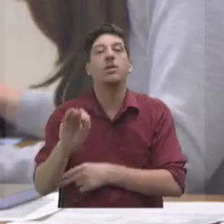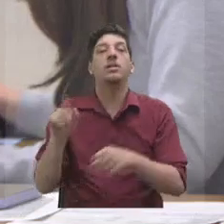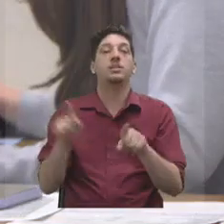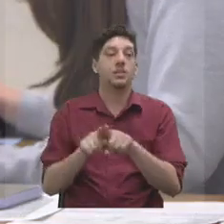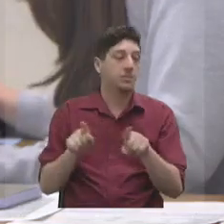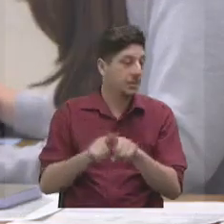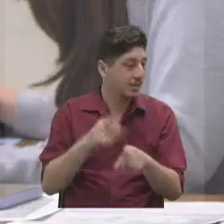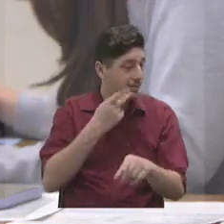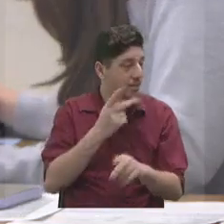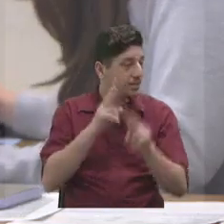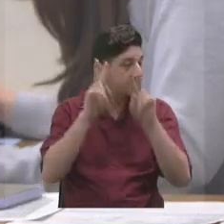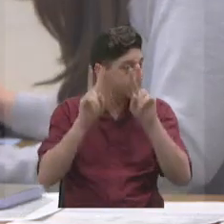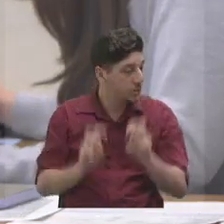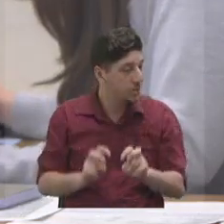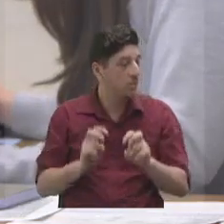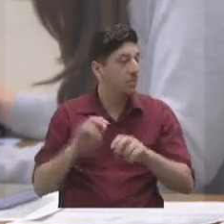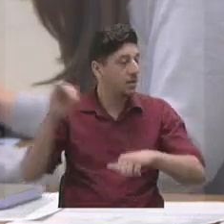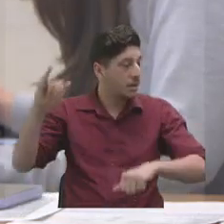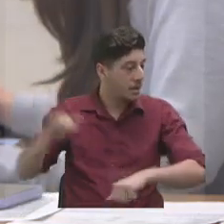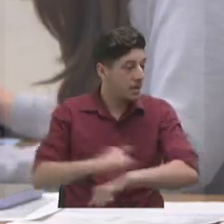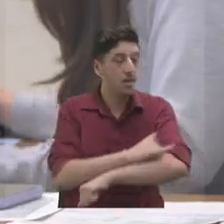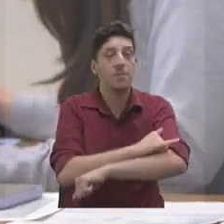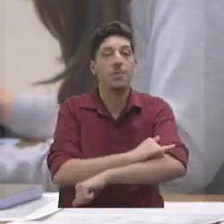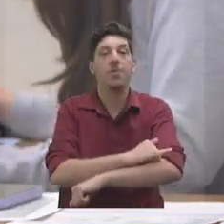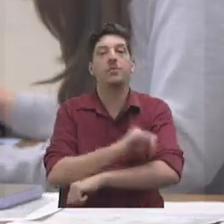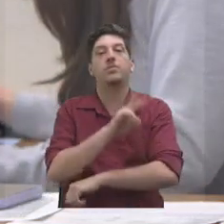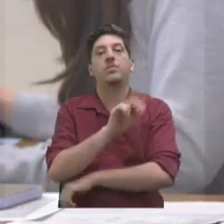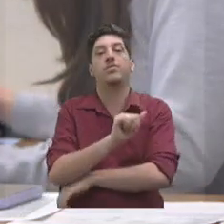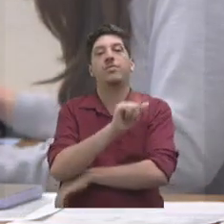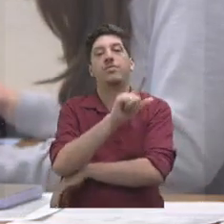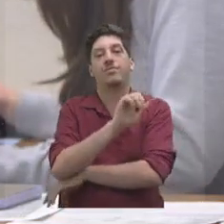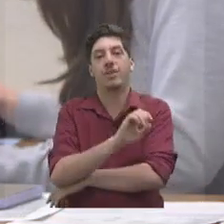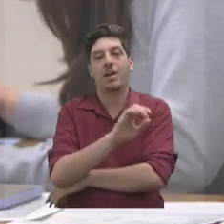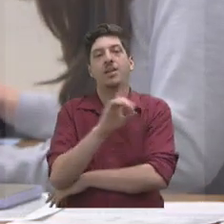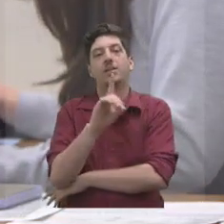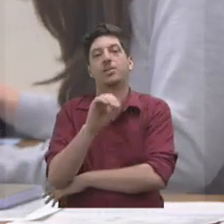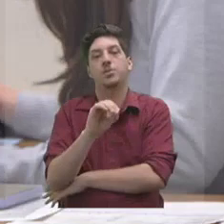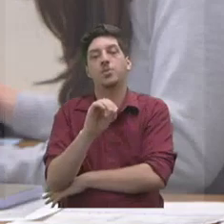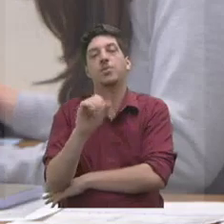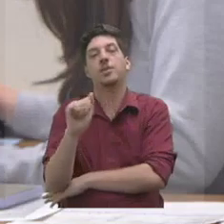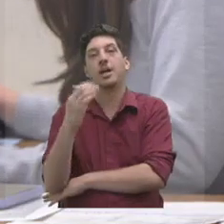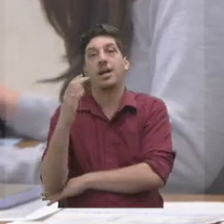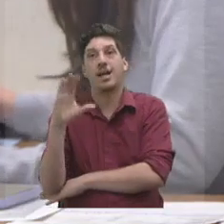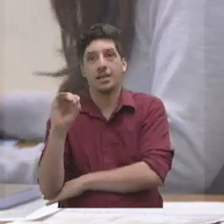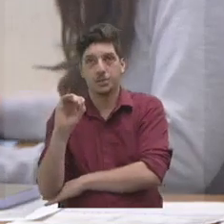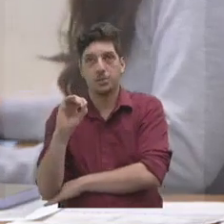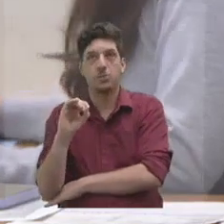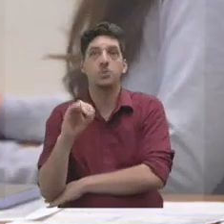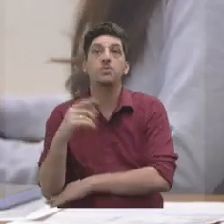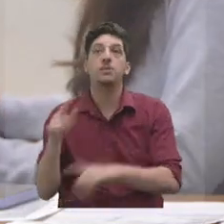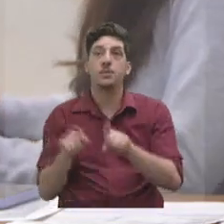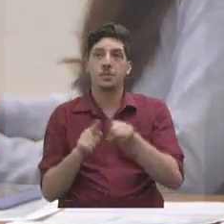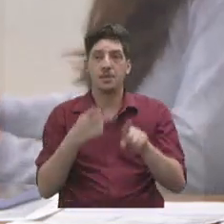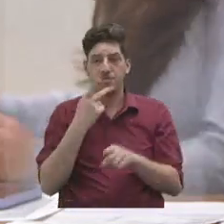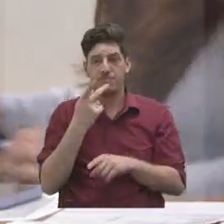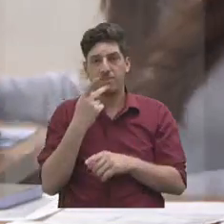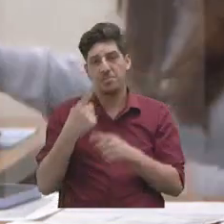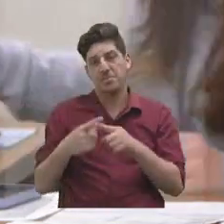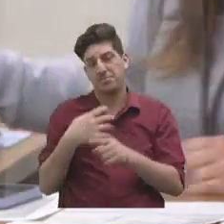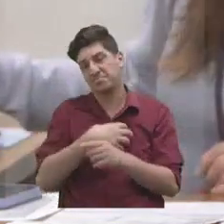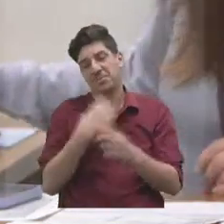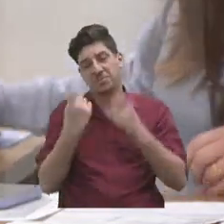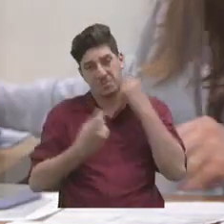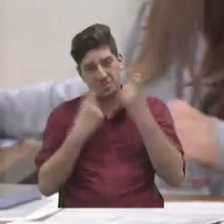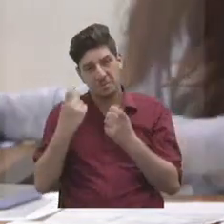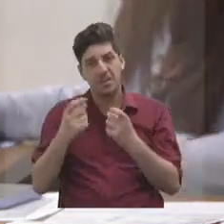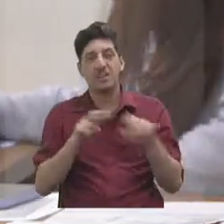tratamos sobre o aeroporto do Vale do Aço e aqui eu quero abordar do torpedo que eu fiquei um quanto preocupado nós recebemos na